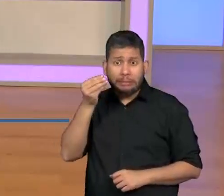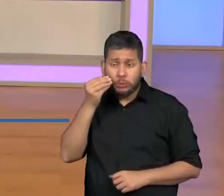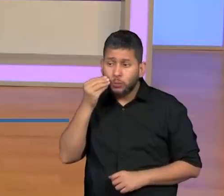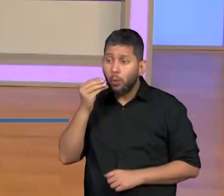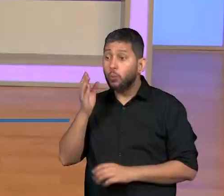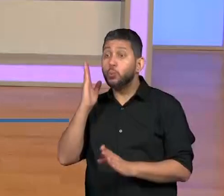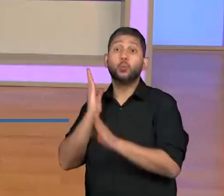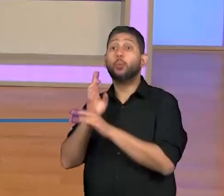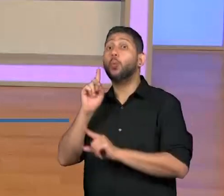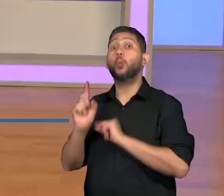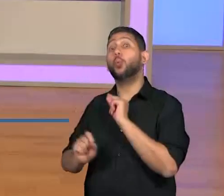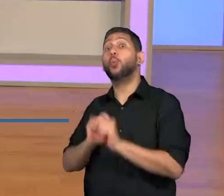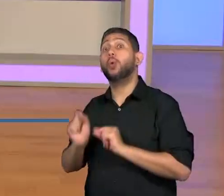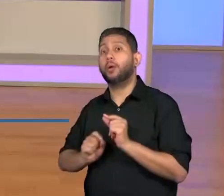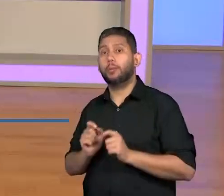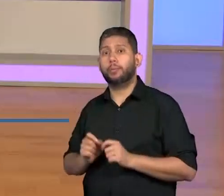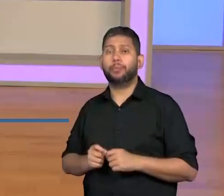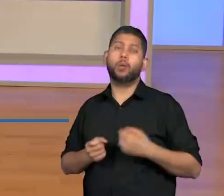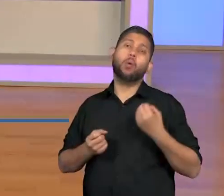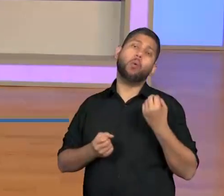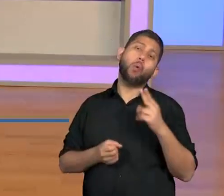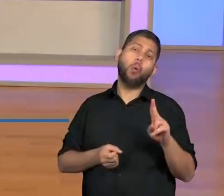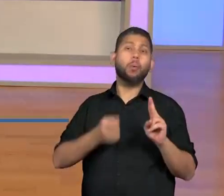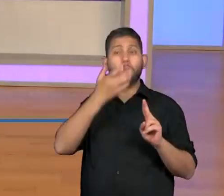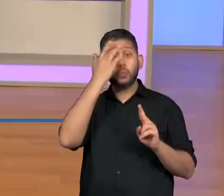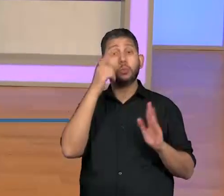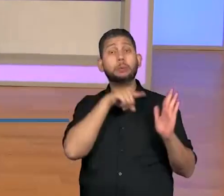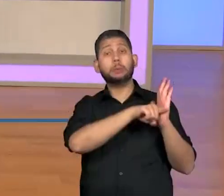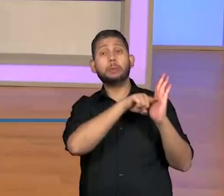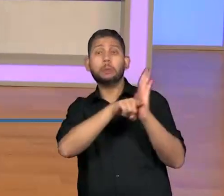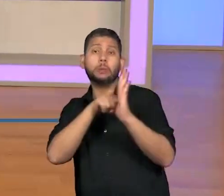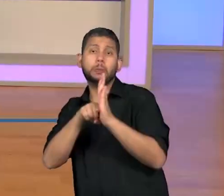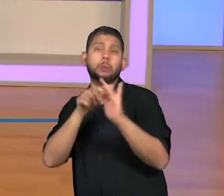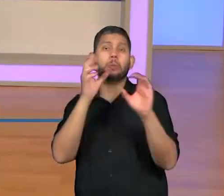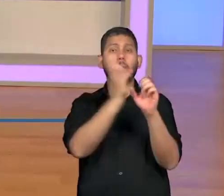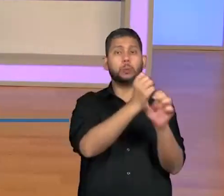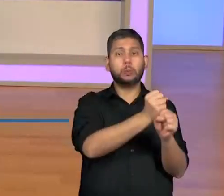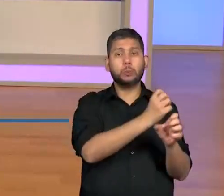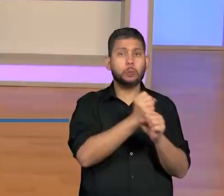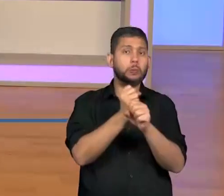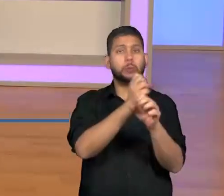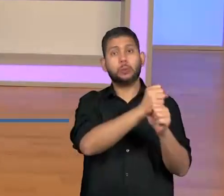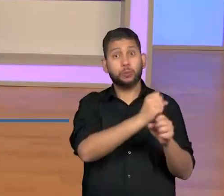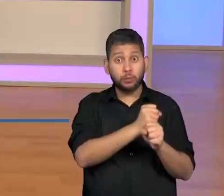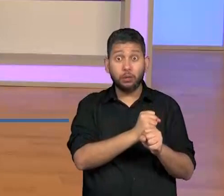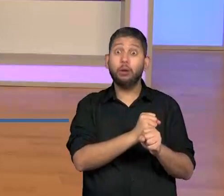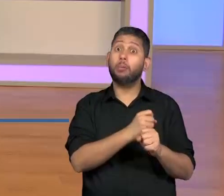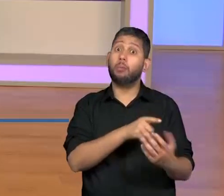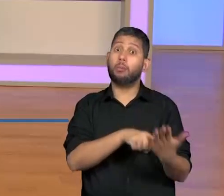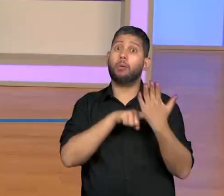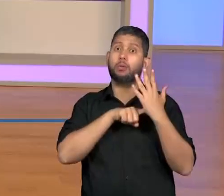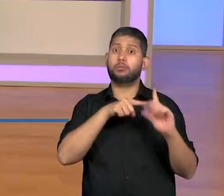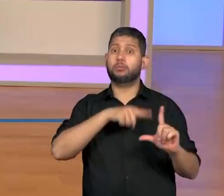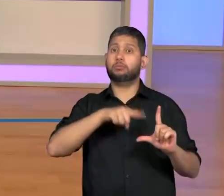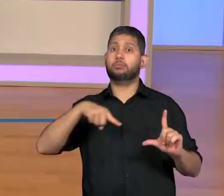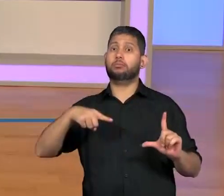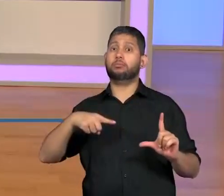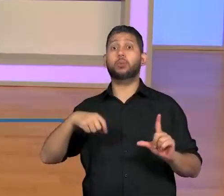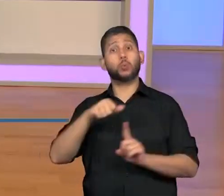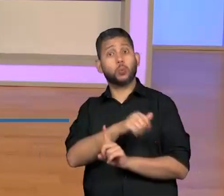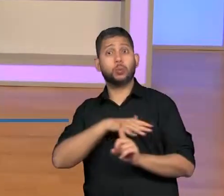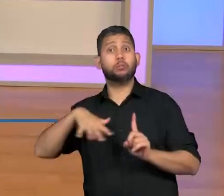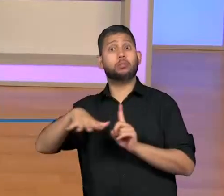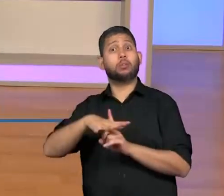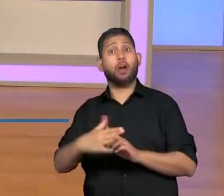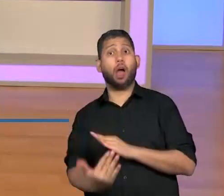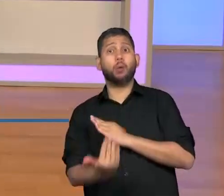pesquisas propostas por algum órgão oficial para algum resultado que seja útil para a nossa comunidade. E